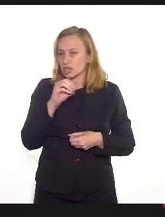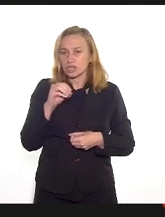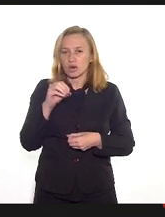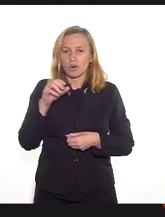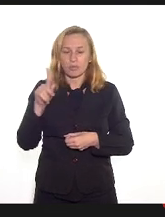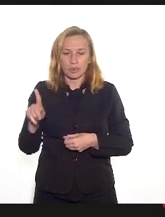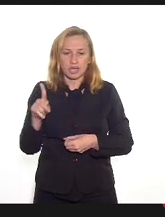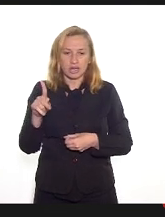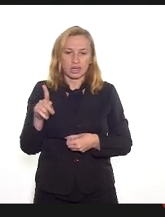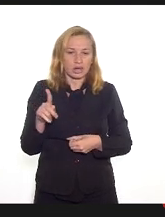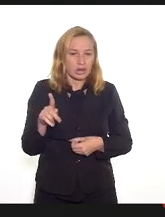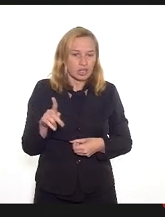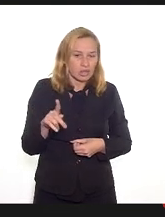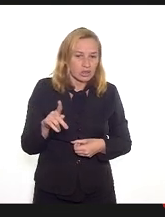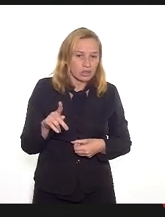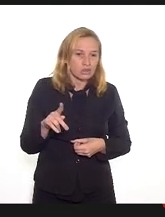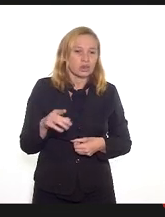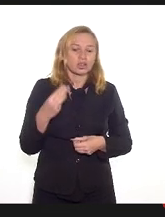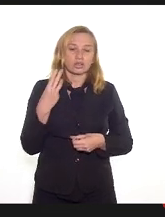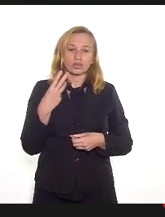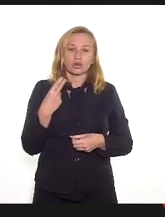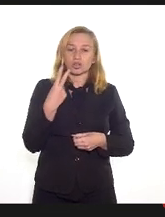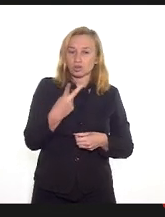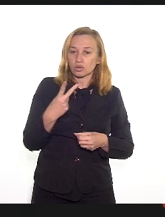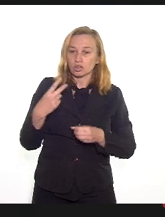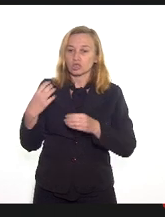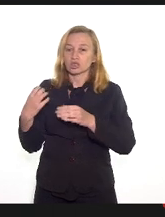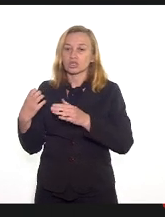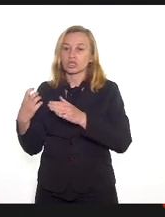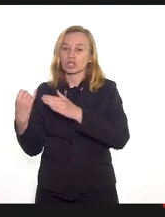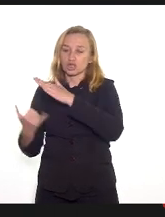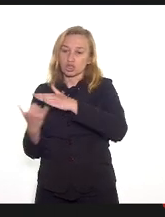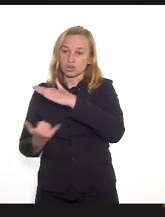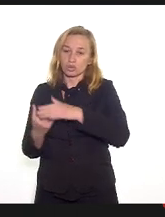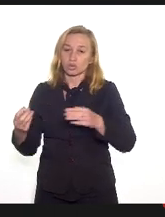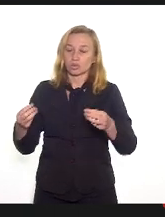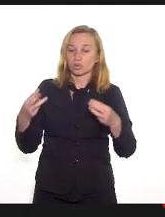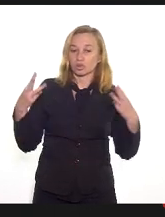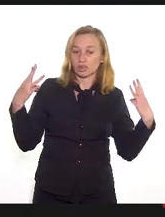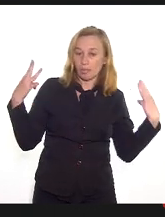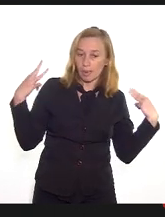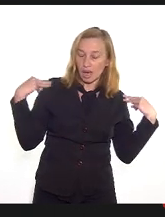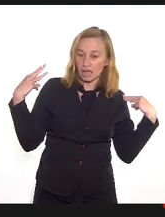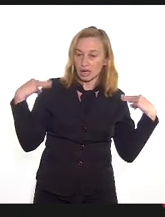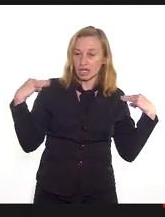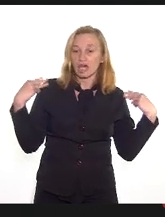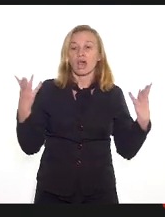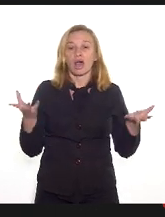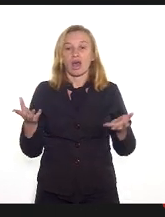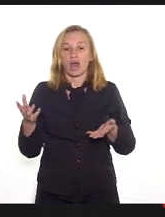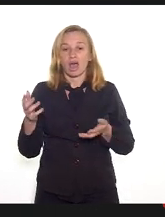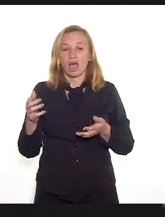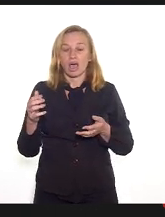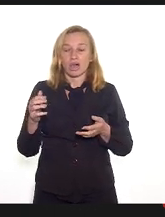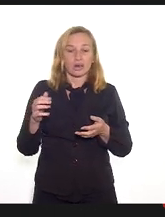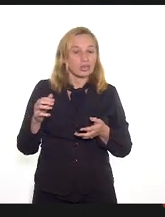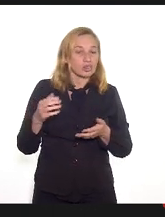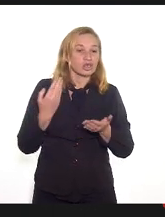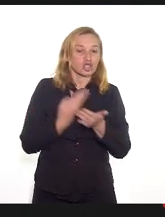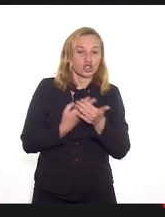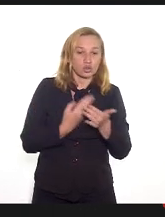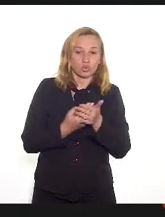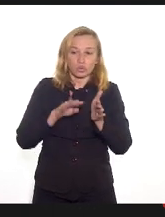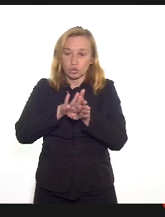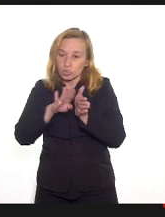Janeiro, com três grandes institutos: o Instituto de Pesquisa da Marinha, o Centro de Análise de Sistemas Navais e o Instituto de Estudos do